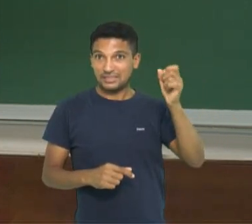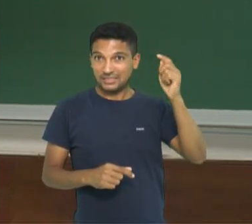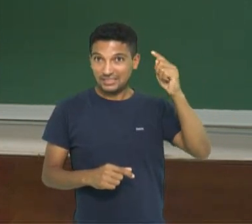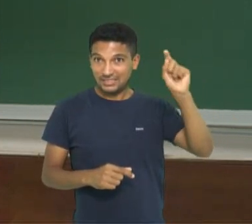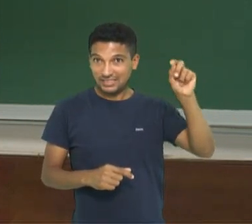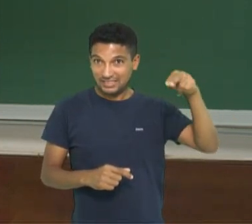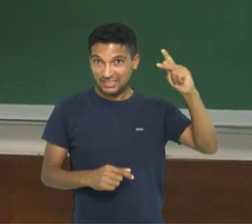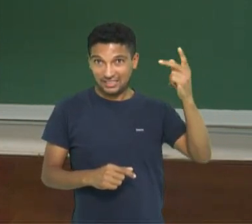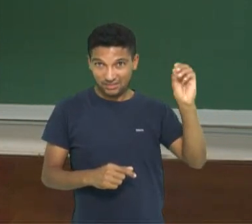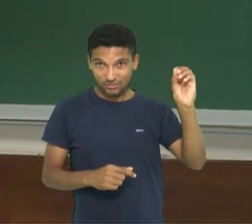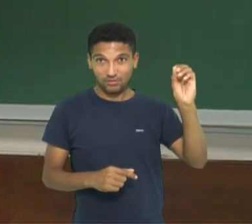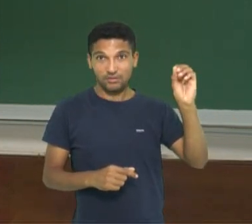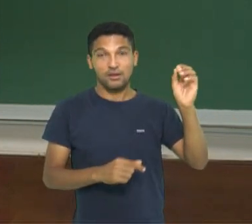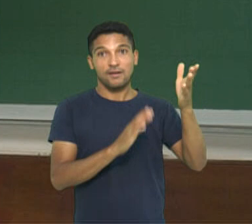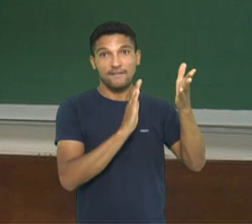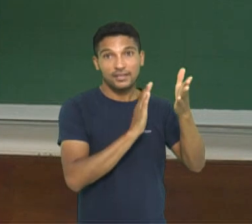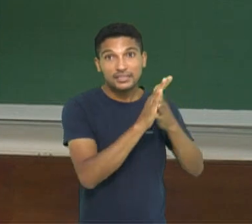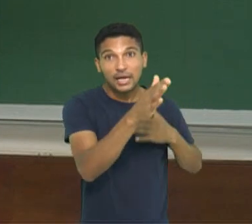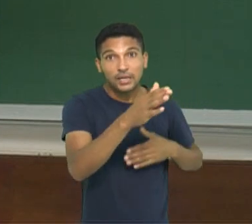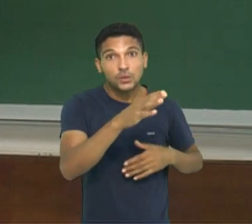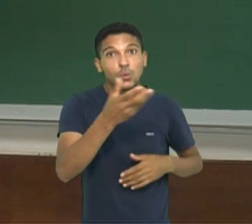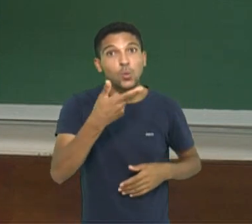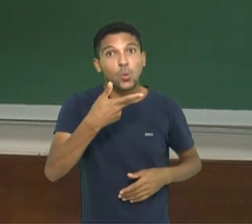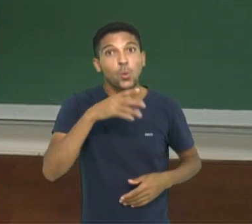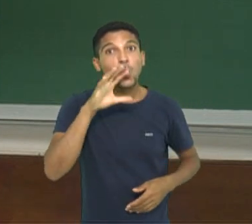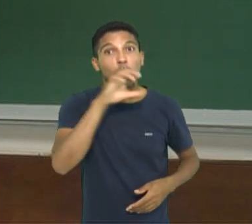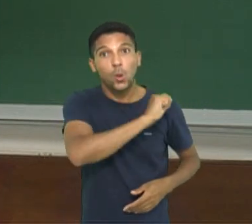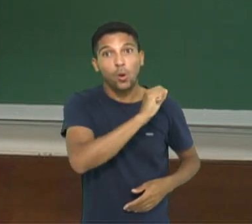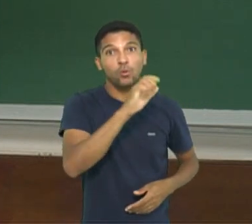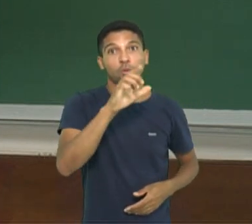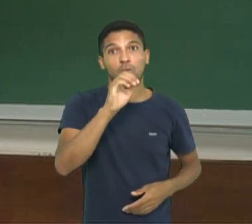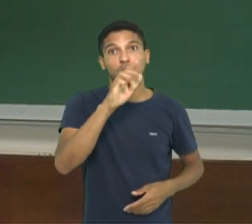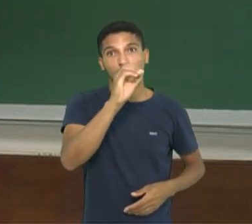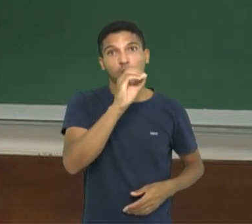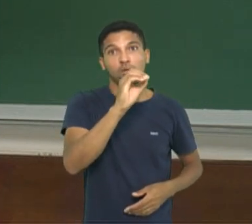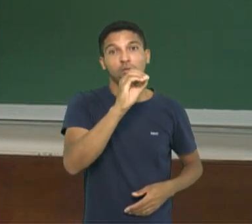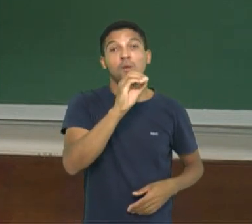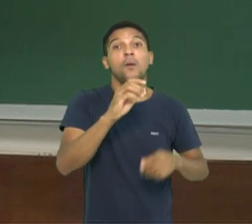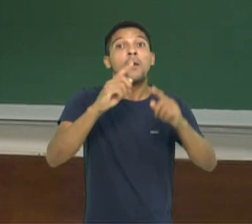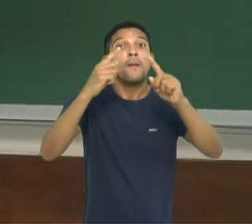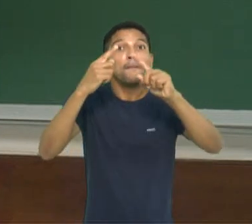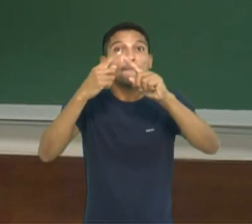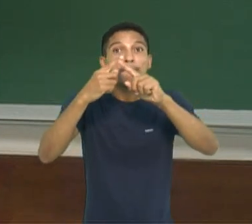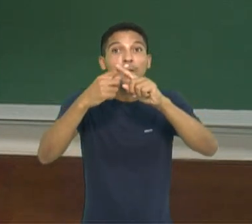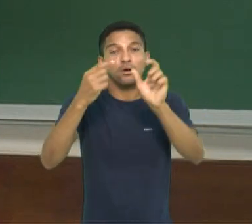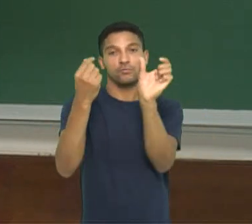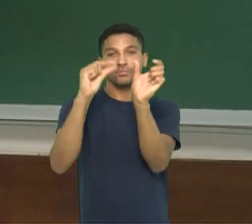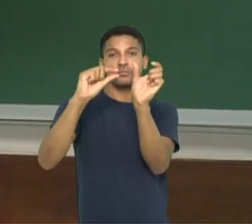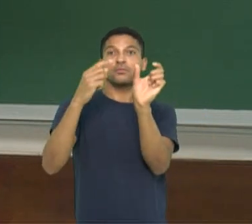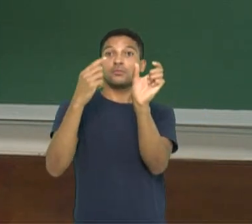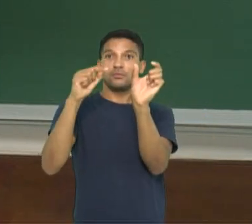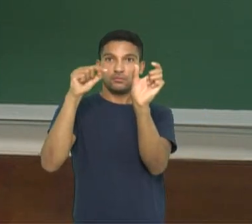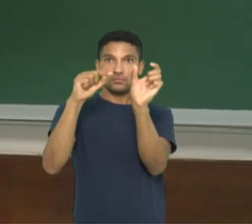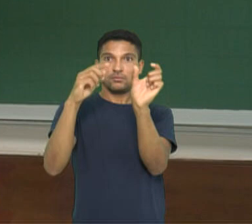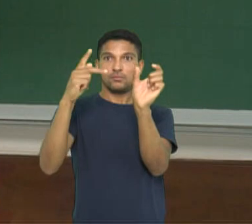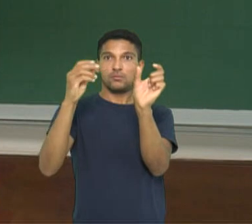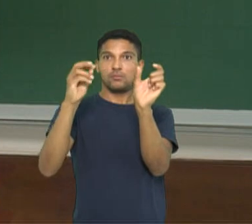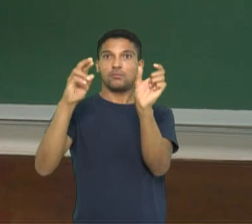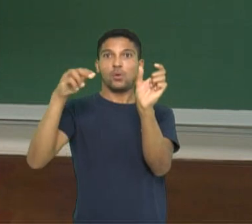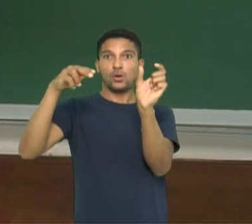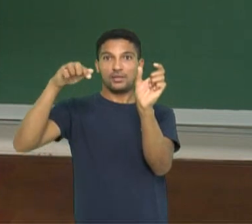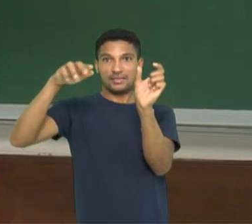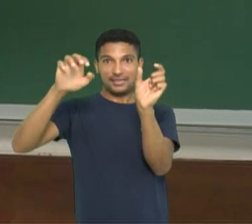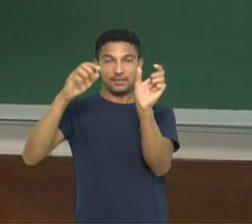Se tivesse, seria uma oração coordenada sindética explicativa, mas nós não temos. Então, nós temos uma vírgula, nós não